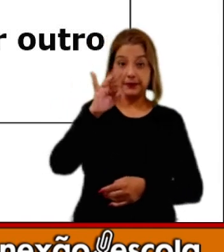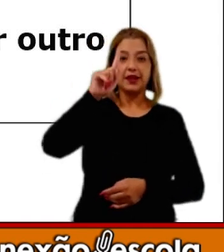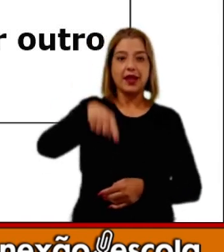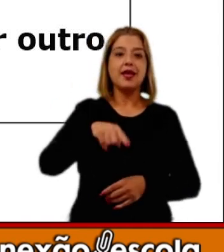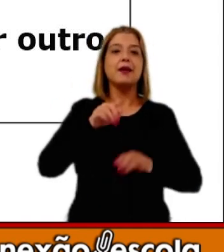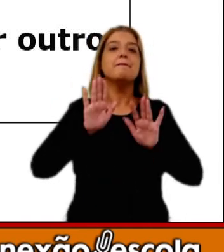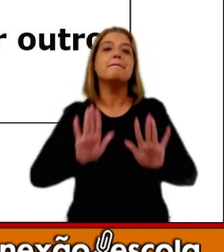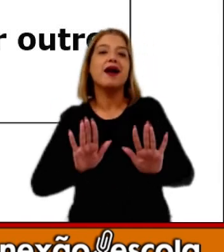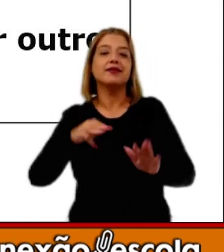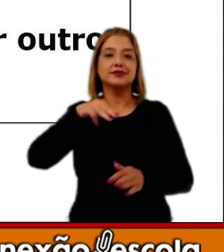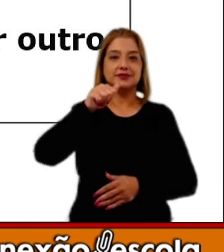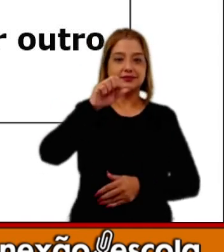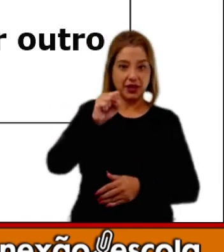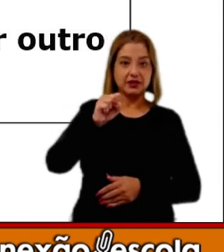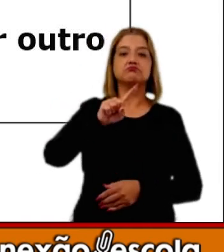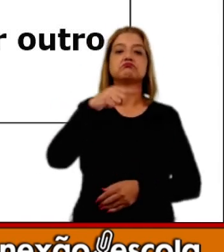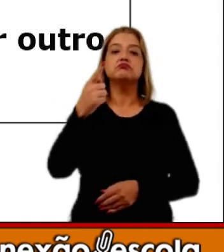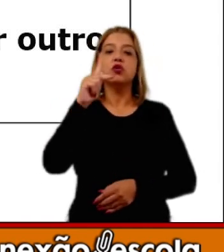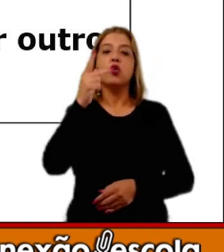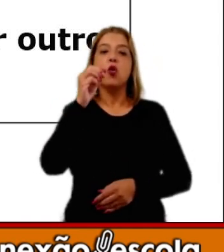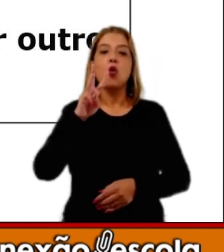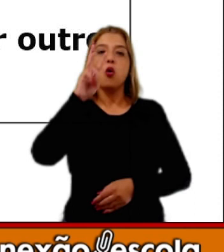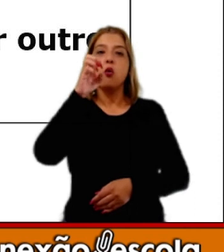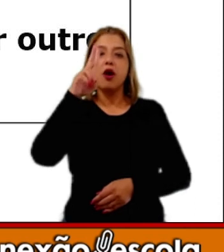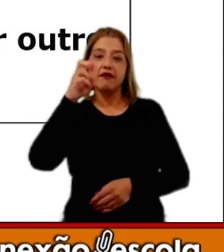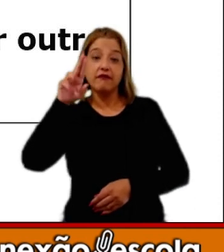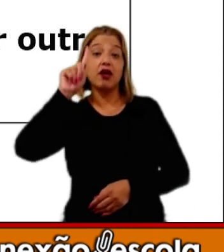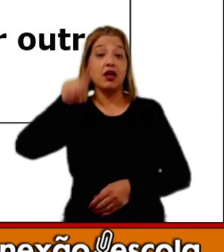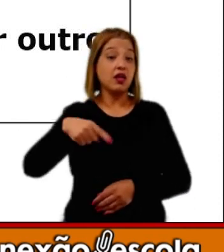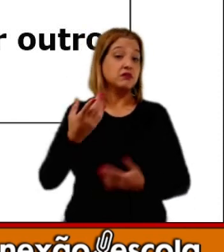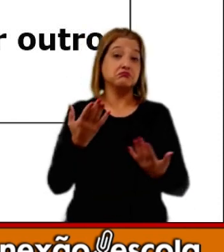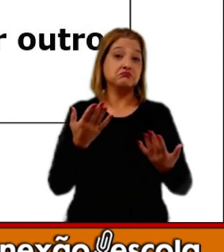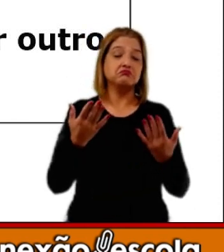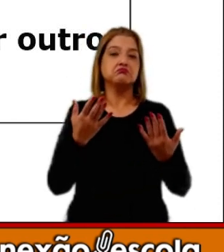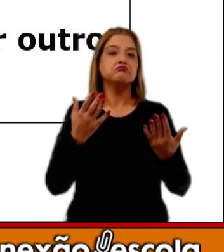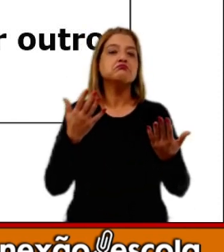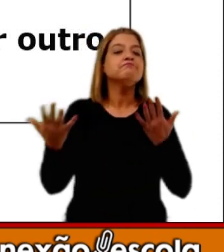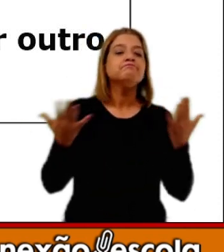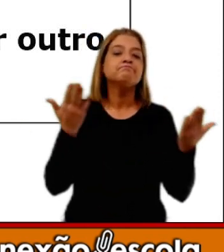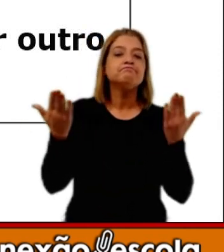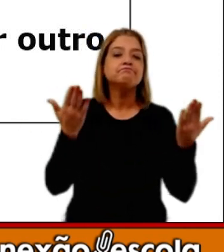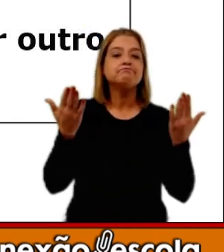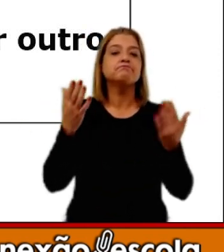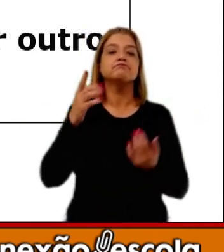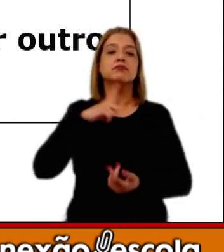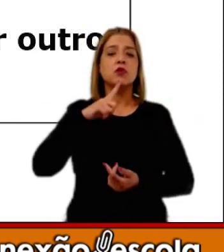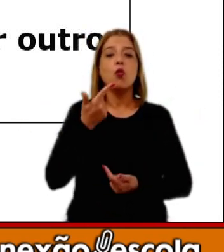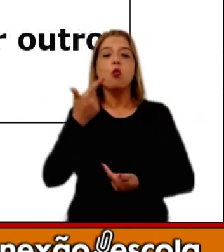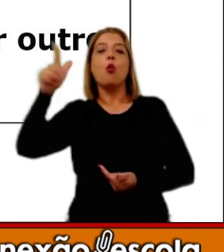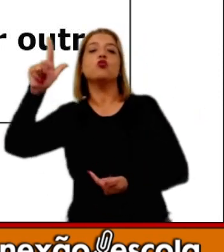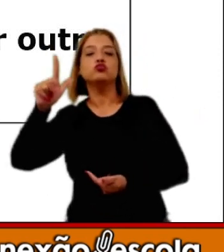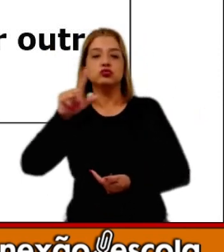umas ou ever entretanto on the other Hand ou outro lado onde